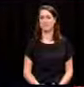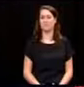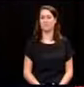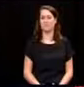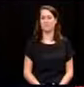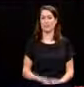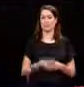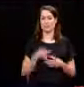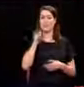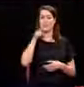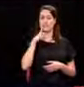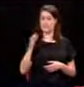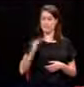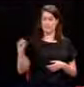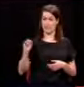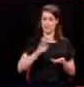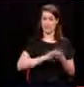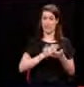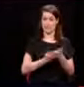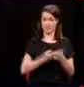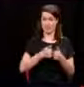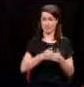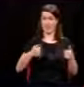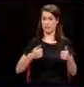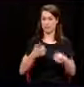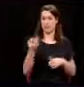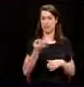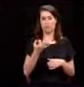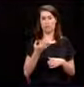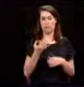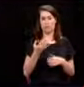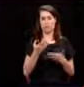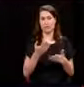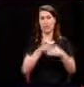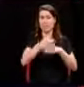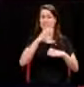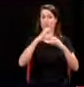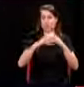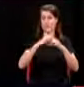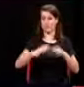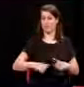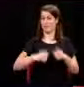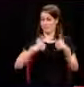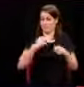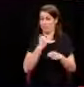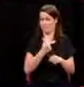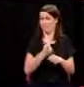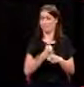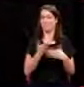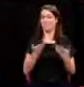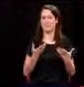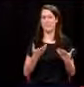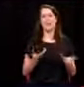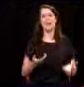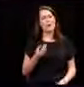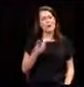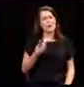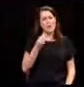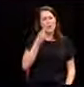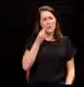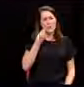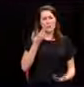ser realmente uma ferramenta de comunicação. Onde é que surge esta ideia do Servino?